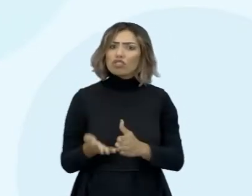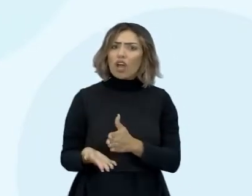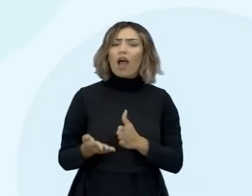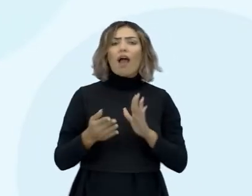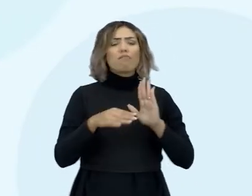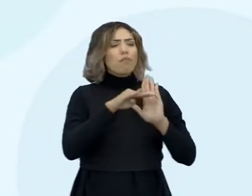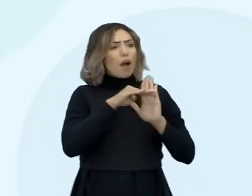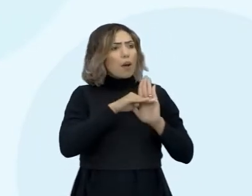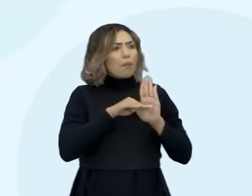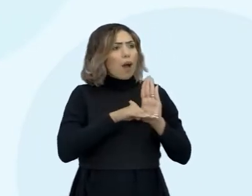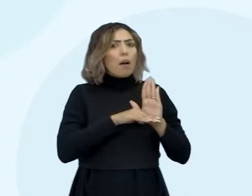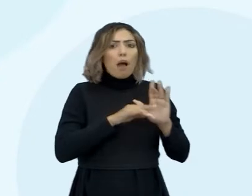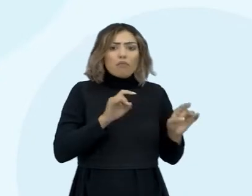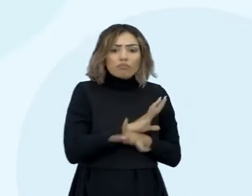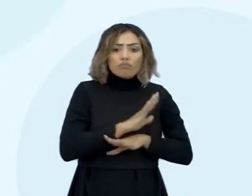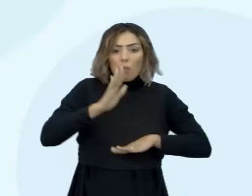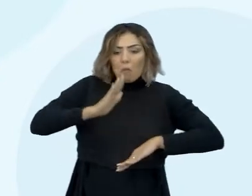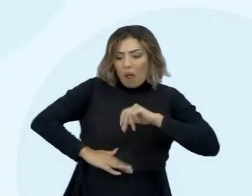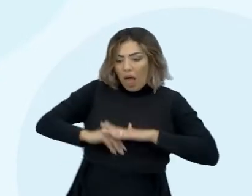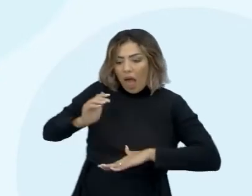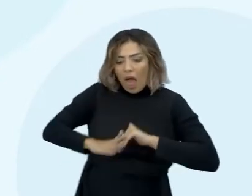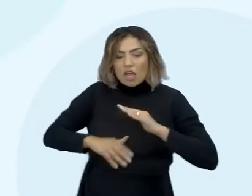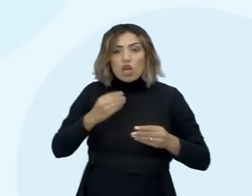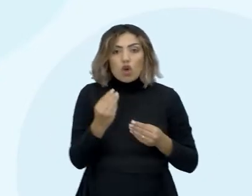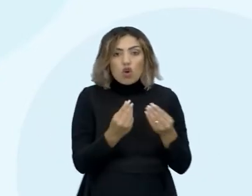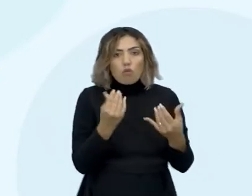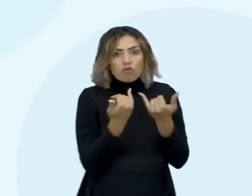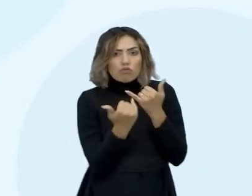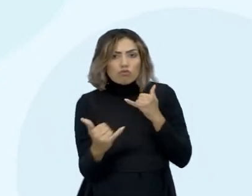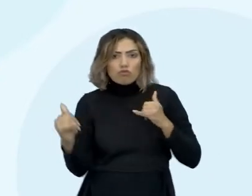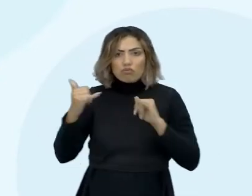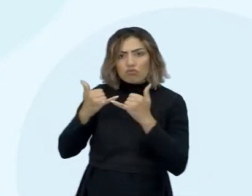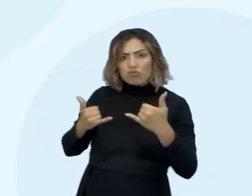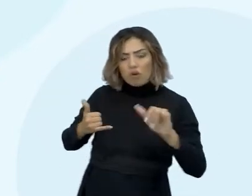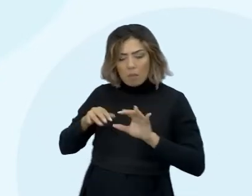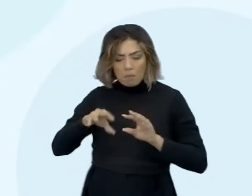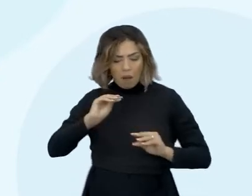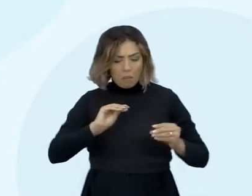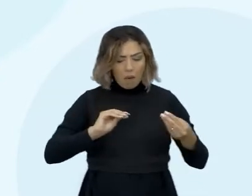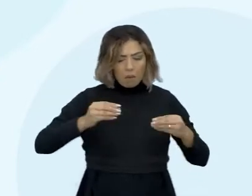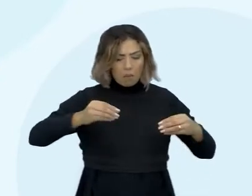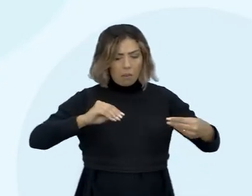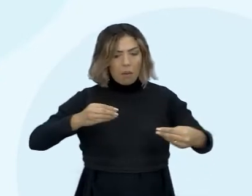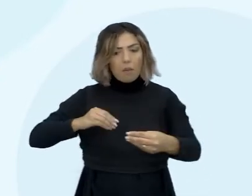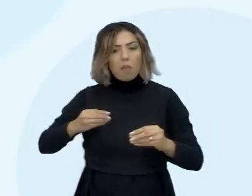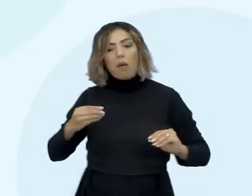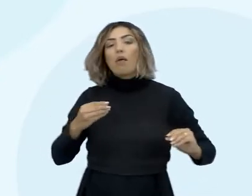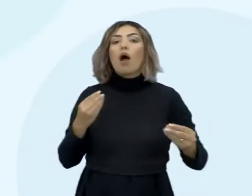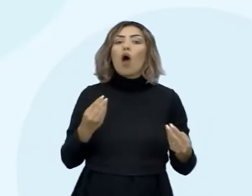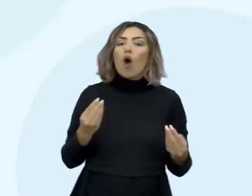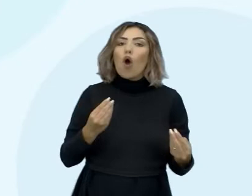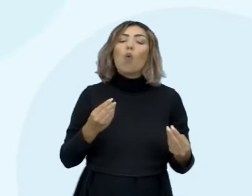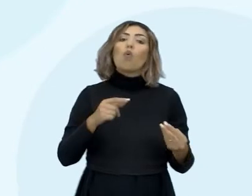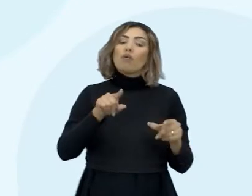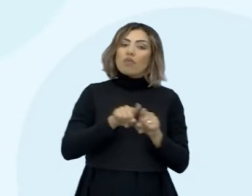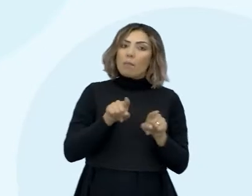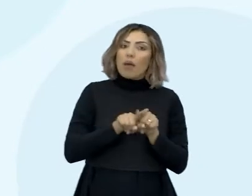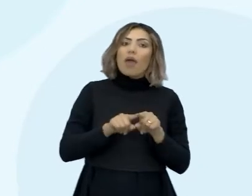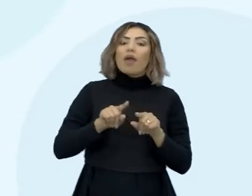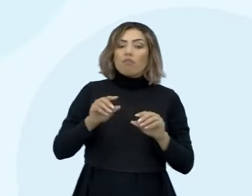construindo também uma planta baixa lá no projeto Construção Sustentável, bem como elaborando a planilha com custo